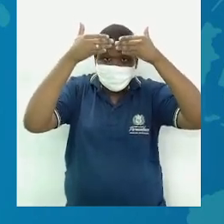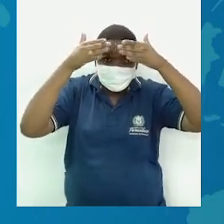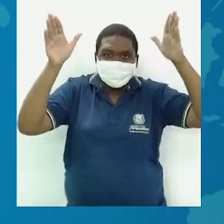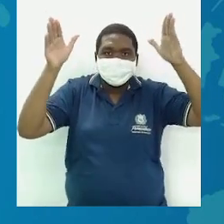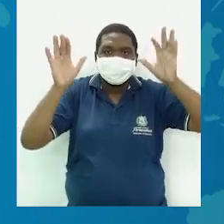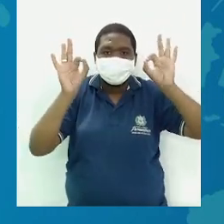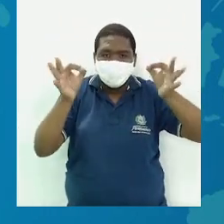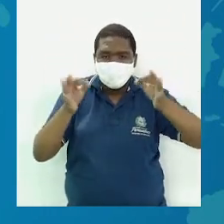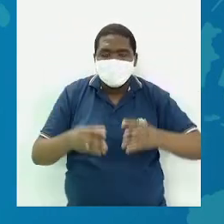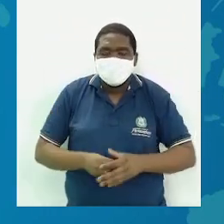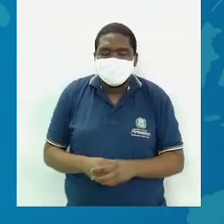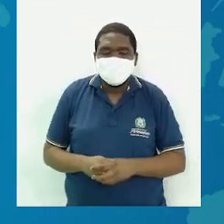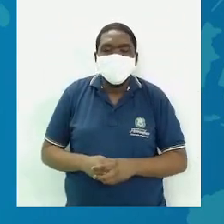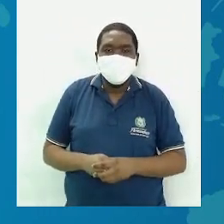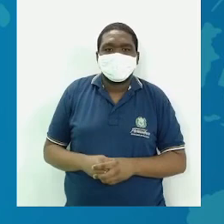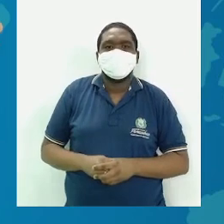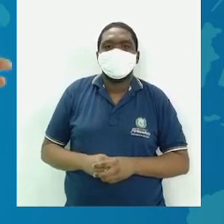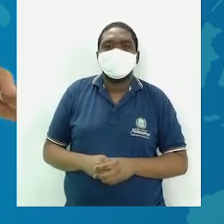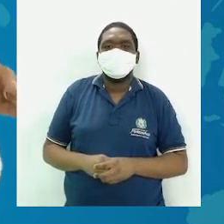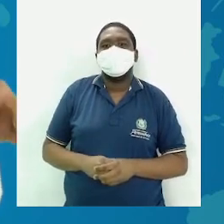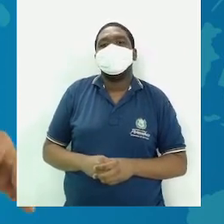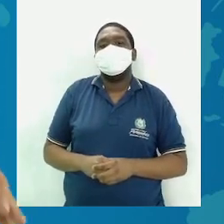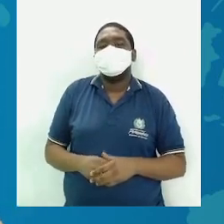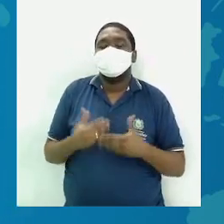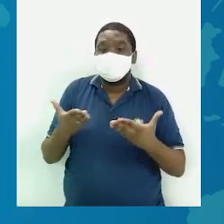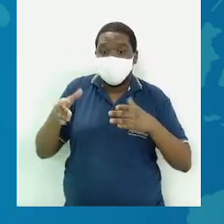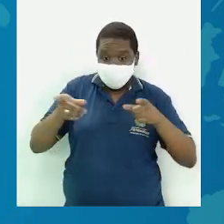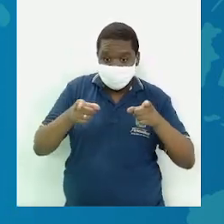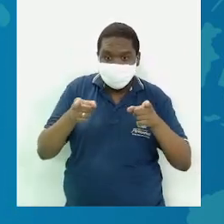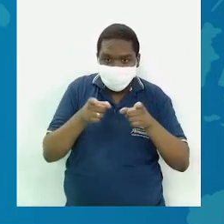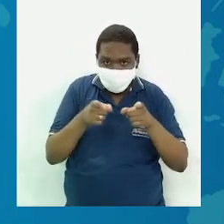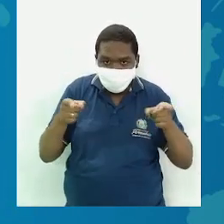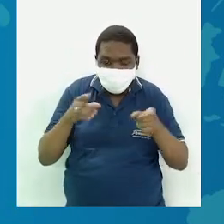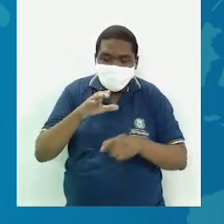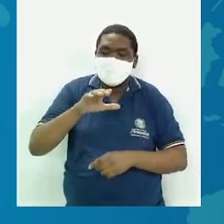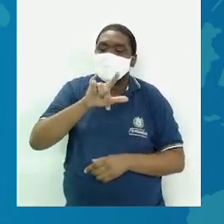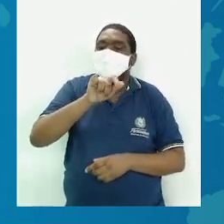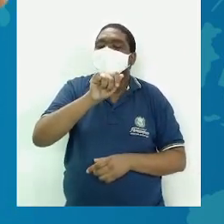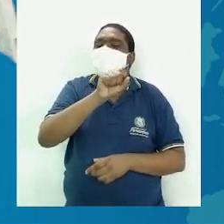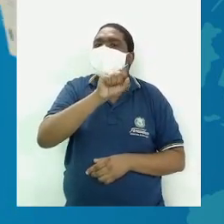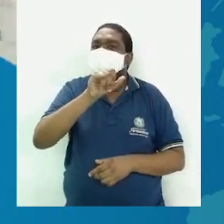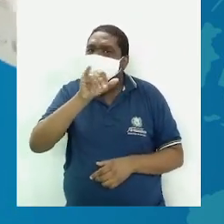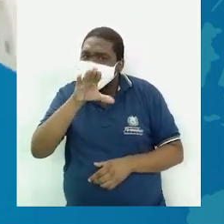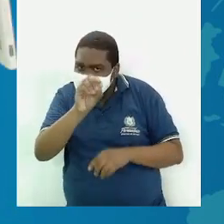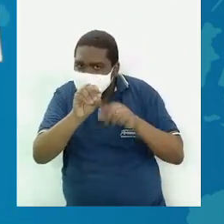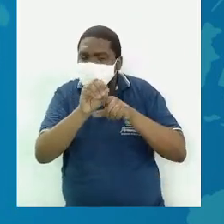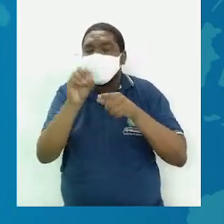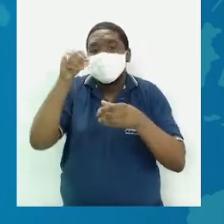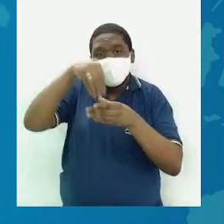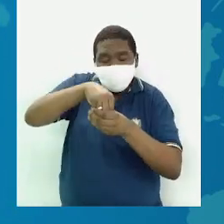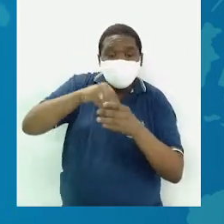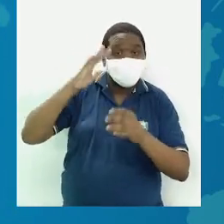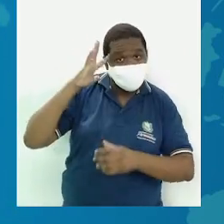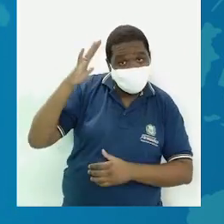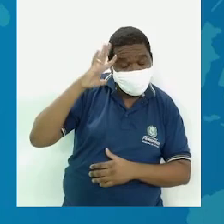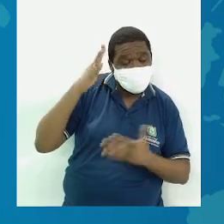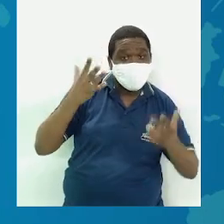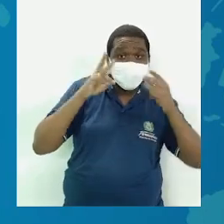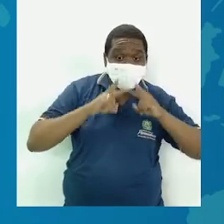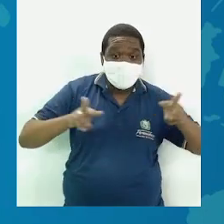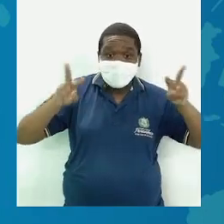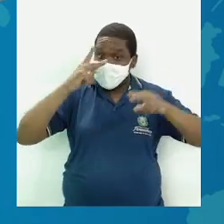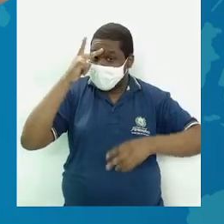bem. Então vamos lá. Esse é o chamado período clássico, certo? A filosofia começa a olhar para o